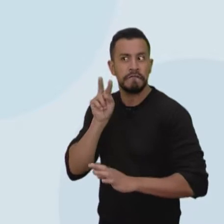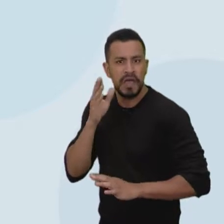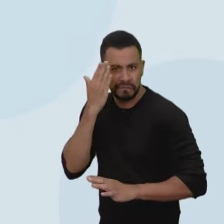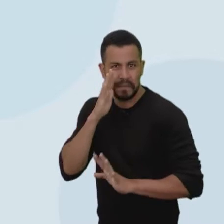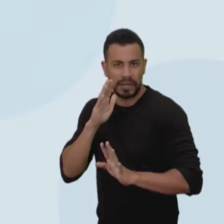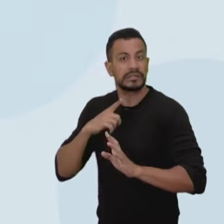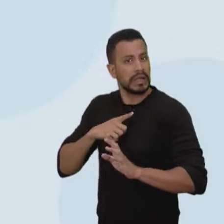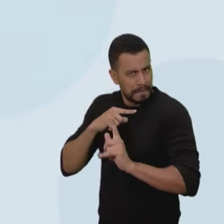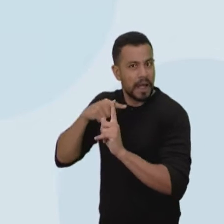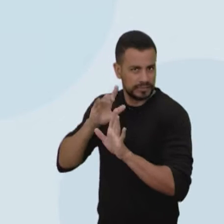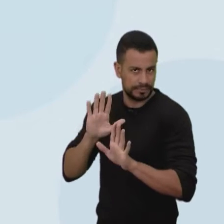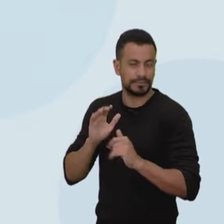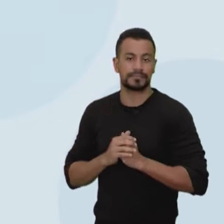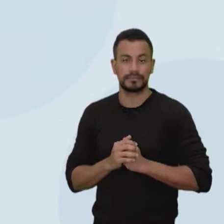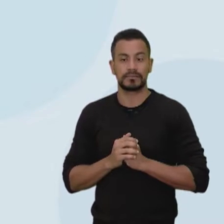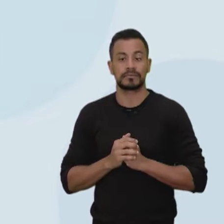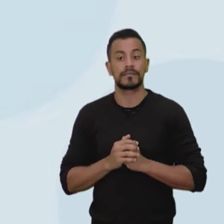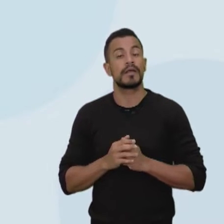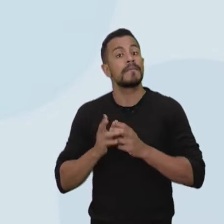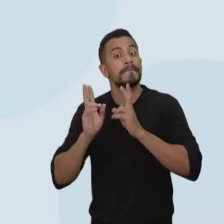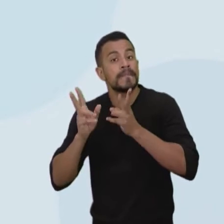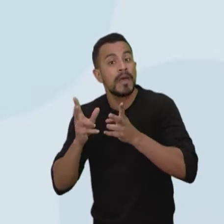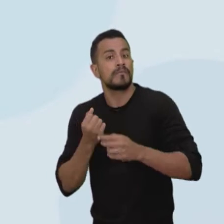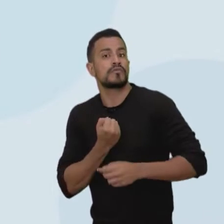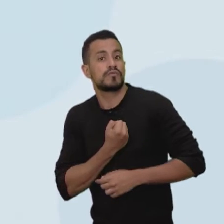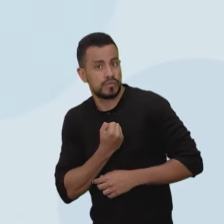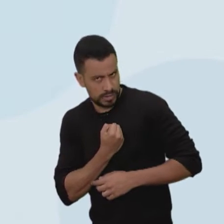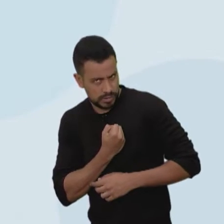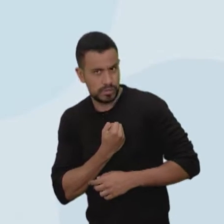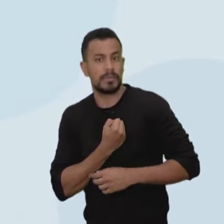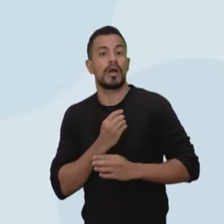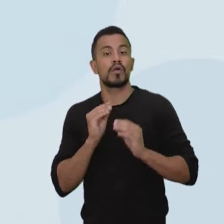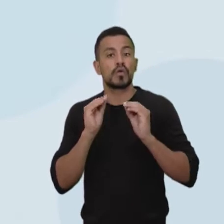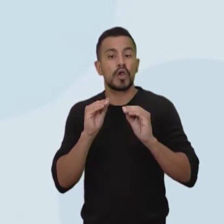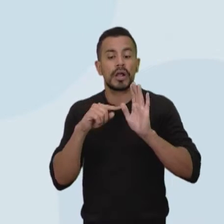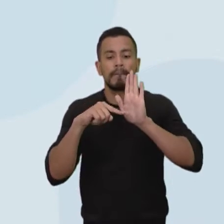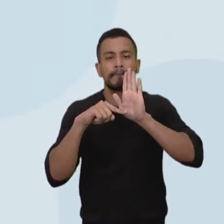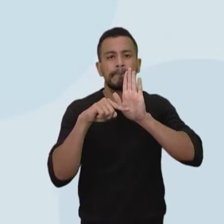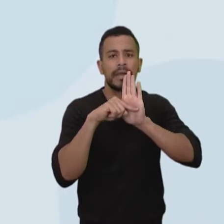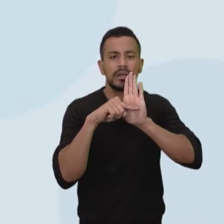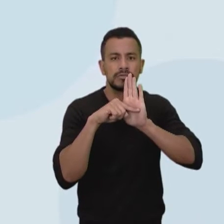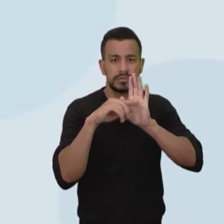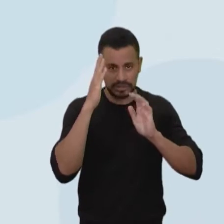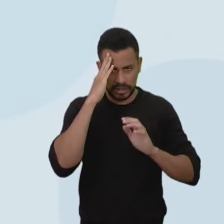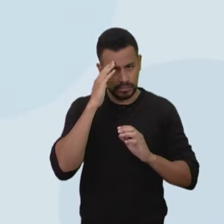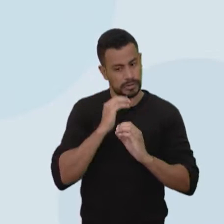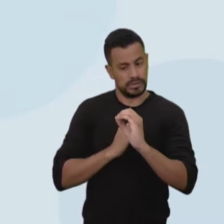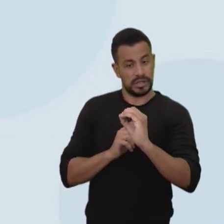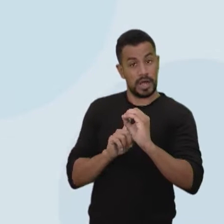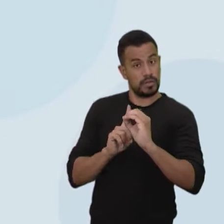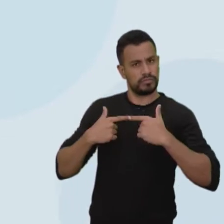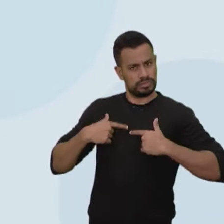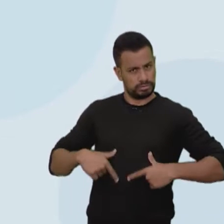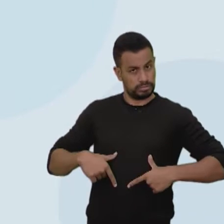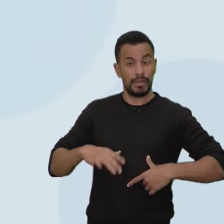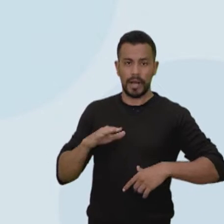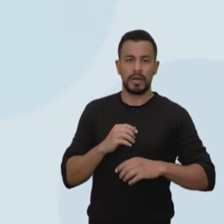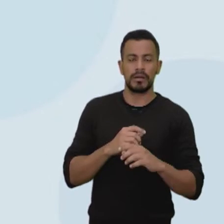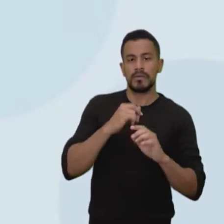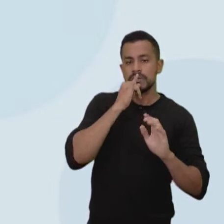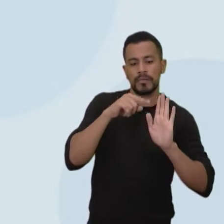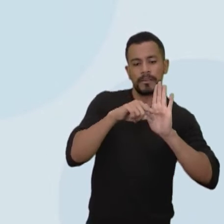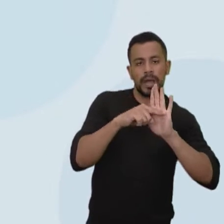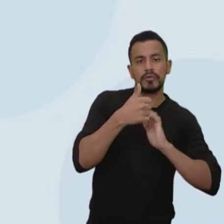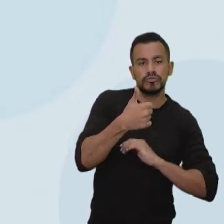Números naturais. Pegando esses mesmos números e adicionando a eles o sinal de menos, tirando o 0, né? Que ele é neutro. Tem lá o menos 1,